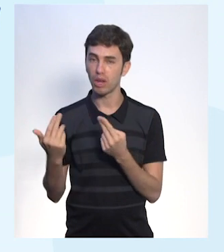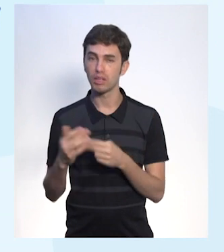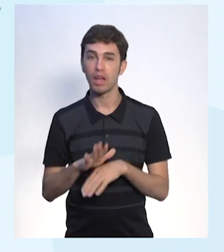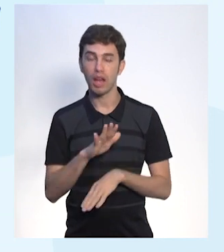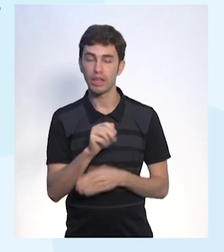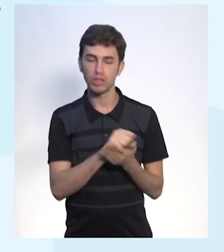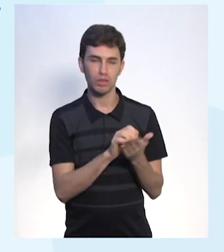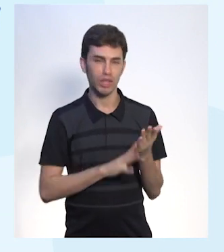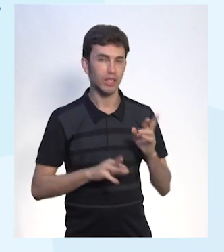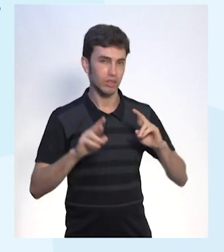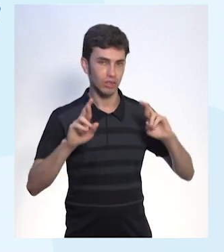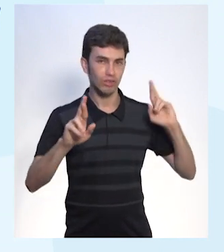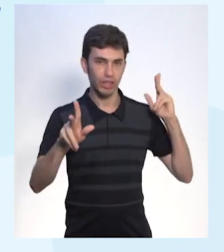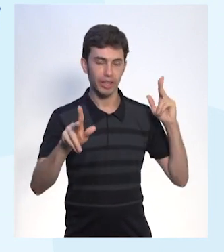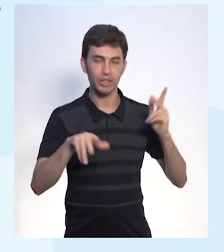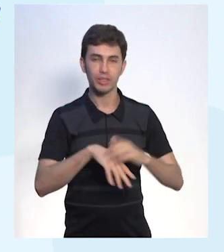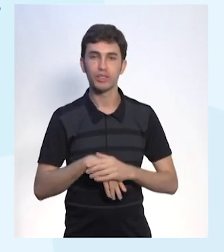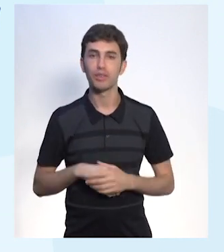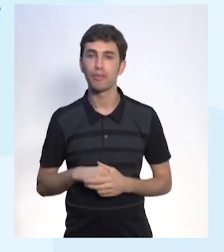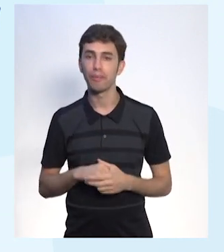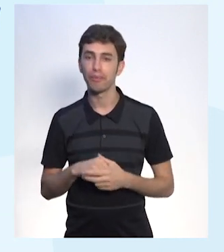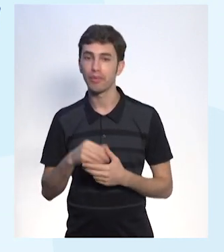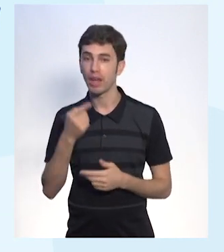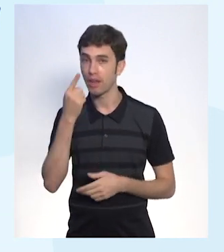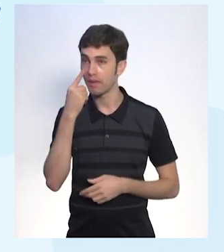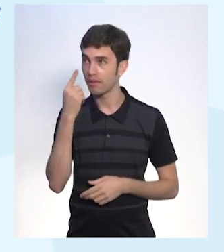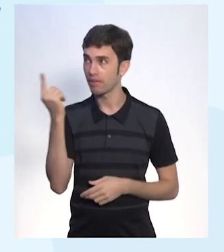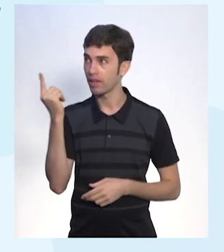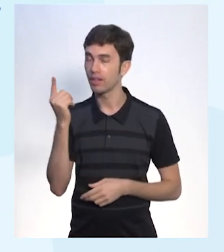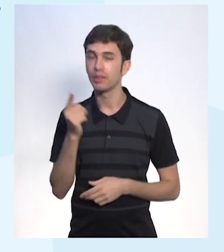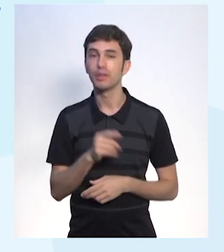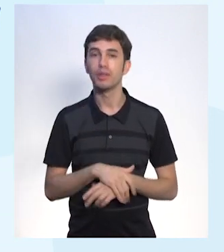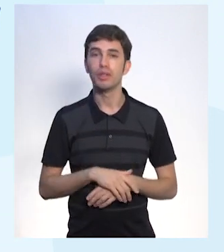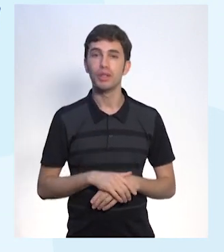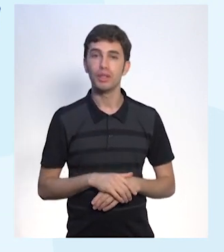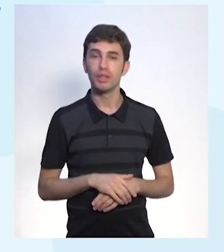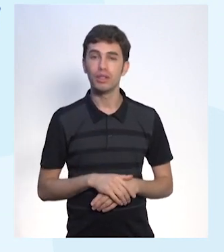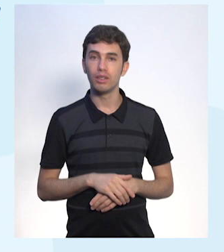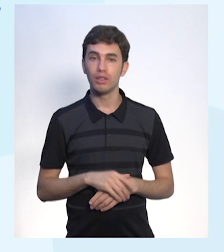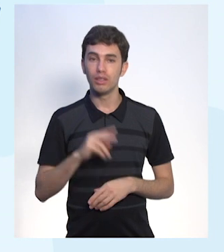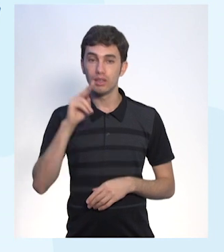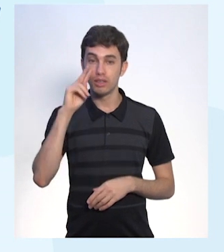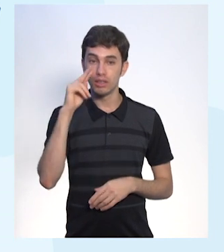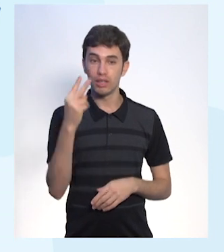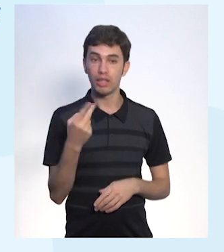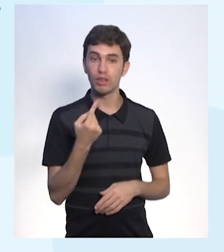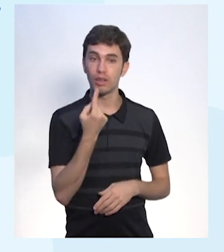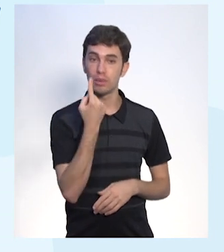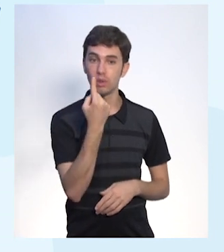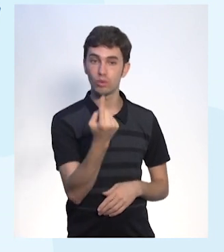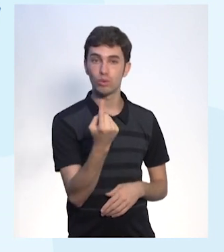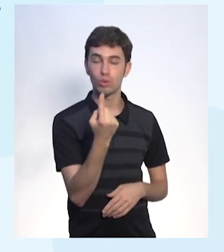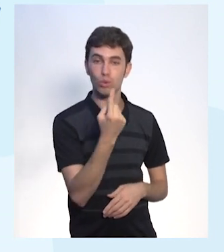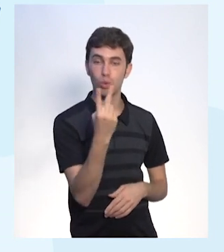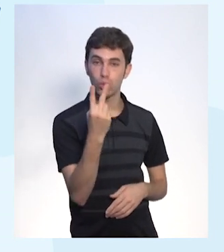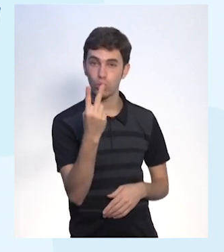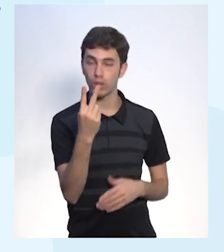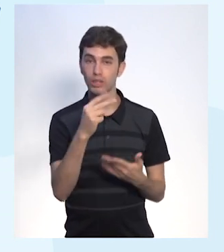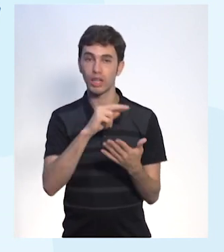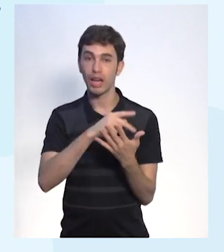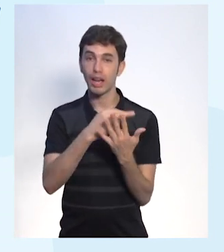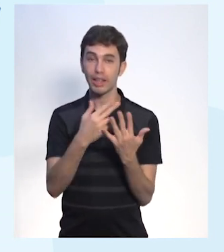mesma. Observando as figuras atentamente, identifique pelo menos 2